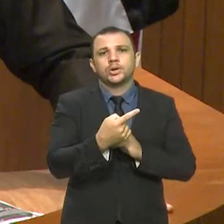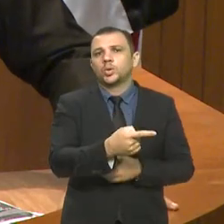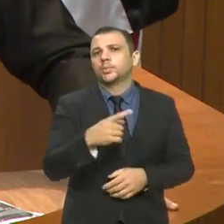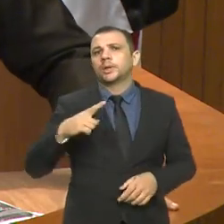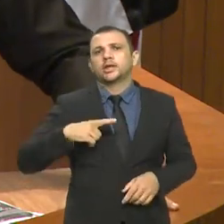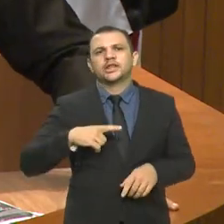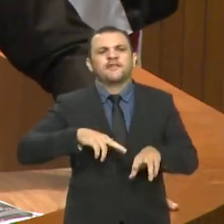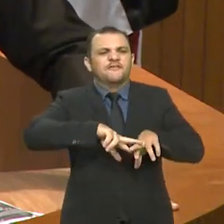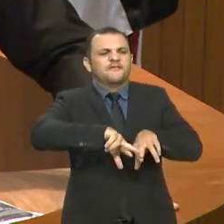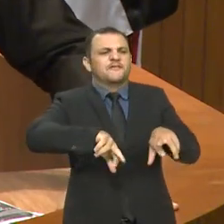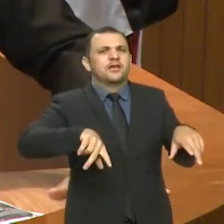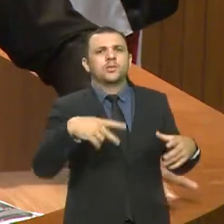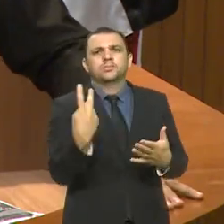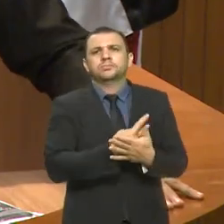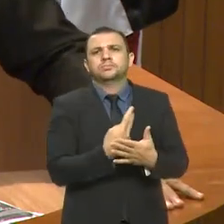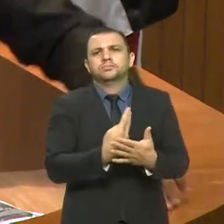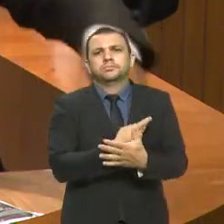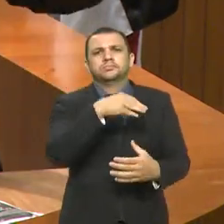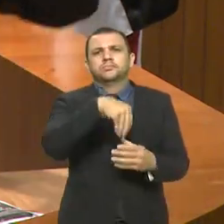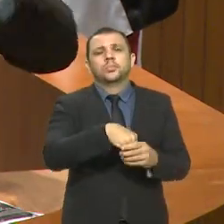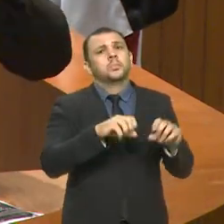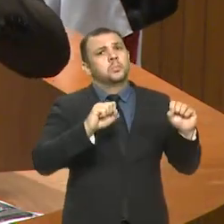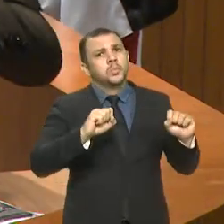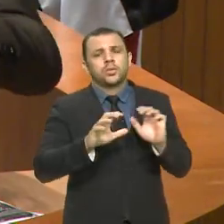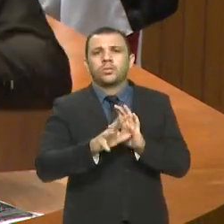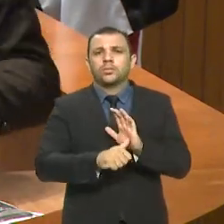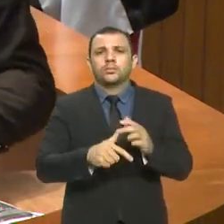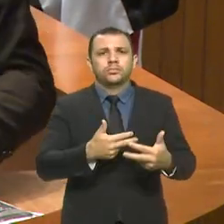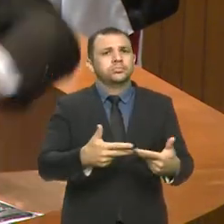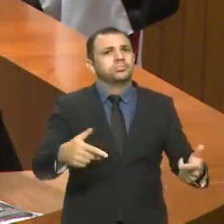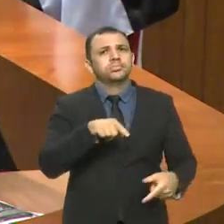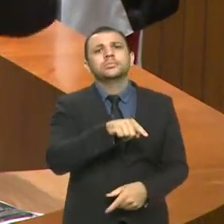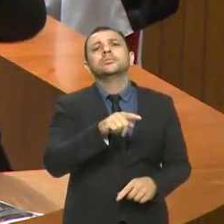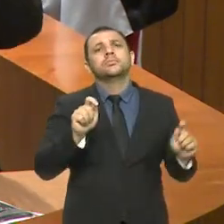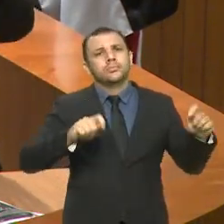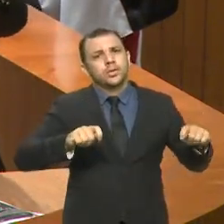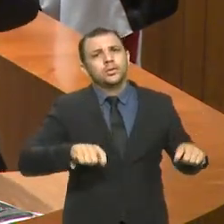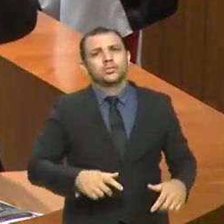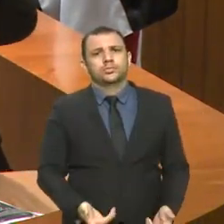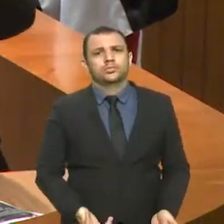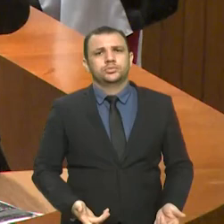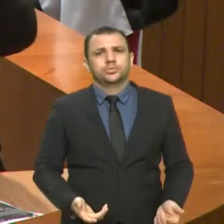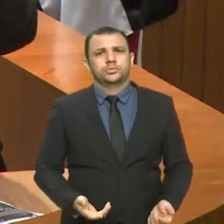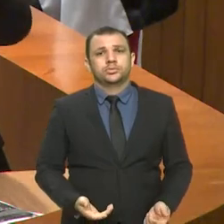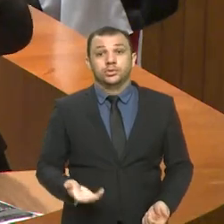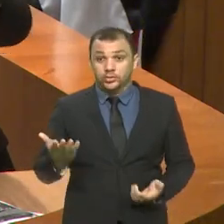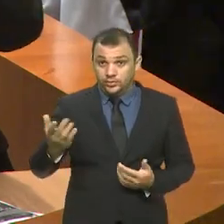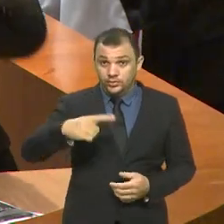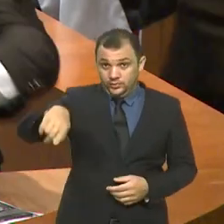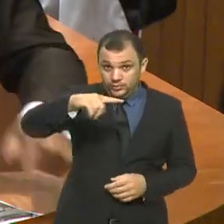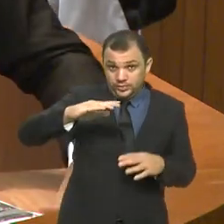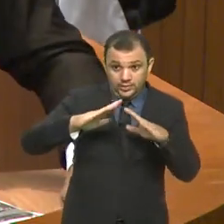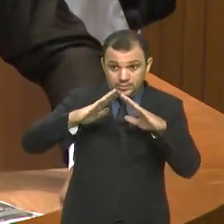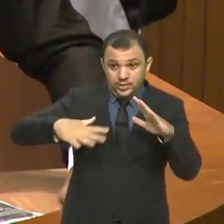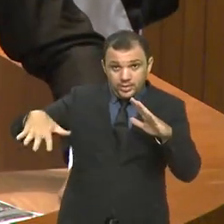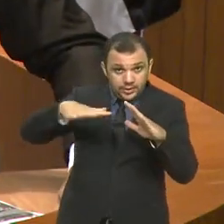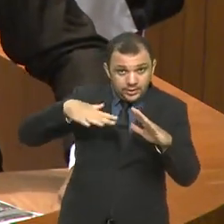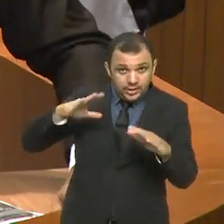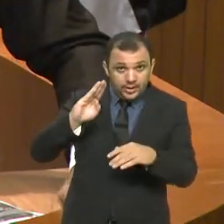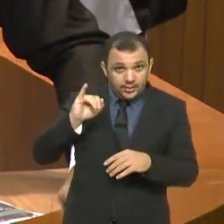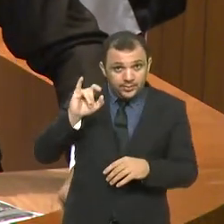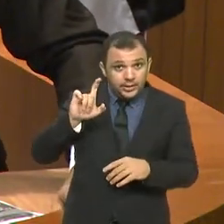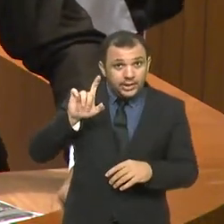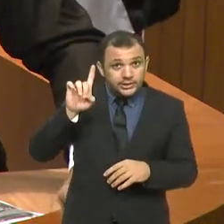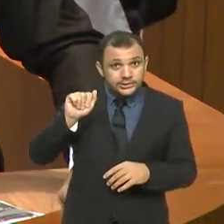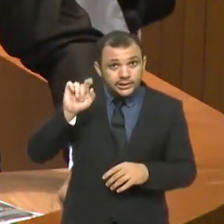de vício, com possibilidade de corrupção. Atenção, baixadeiro, não corrigiram até hoje o problema do FAI na Baixada. O